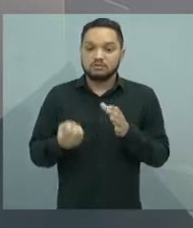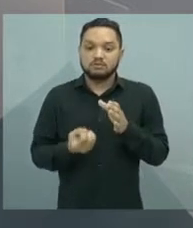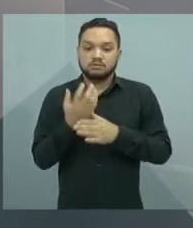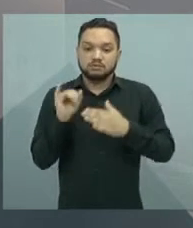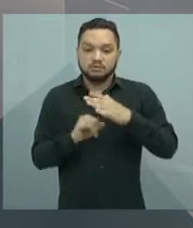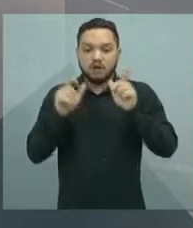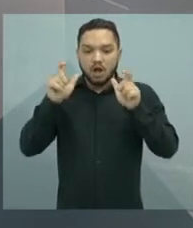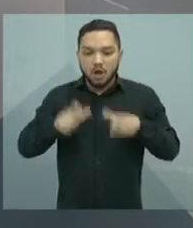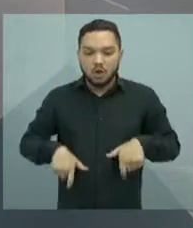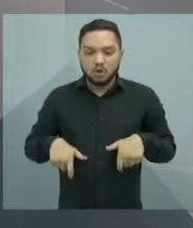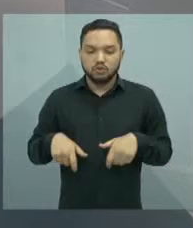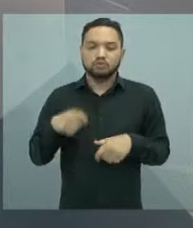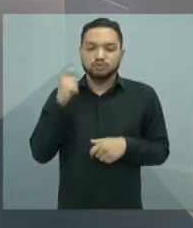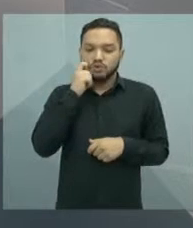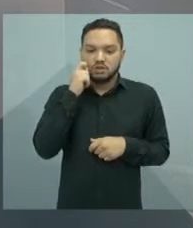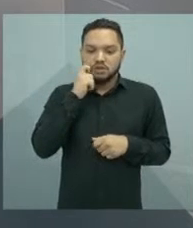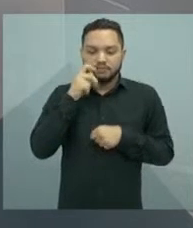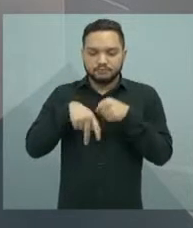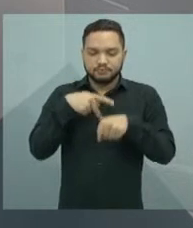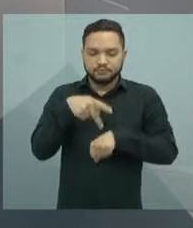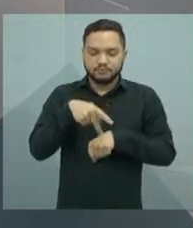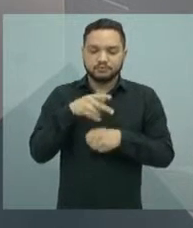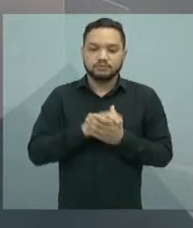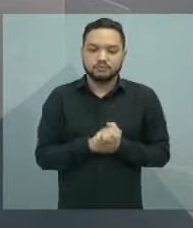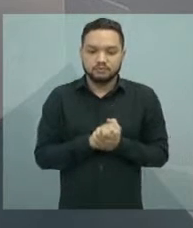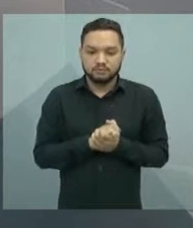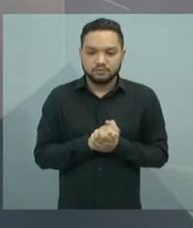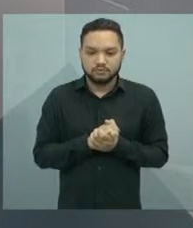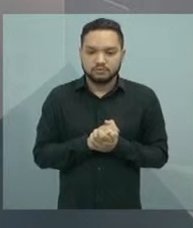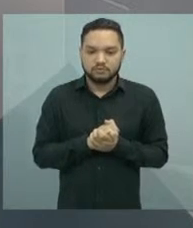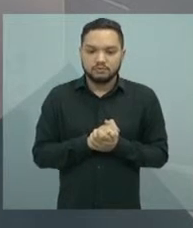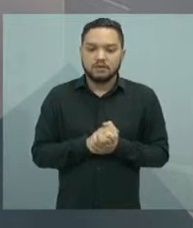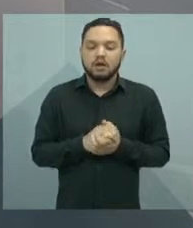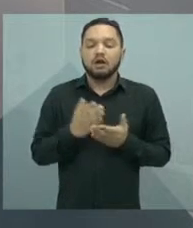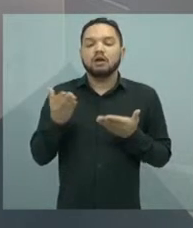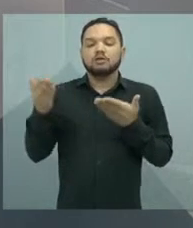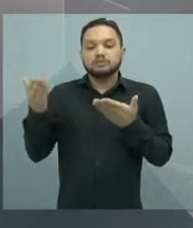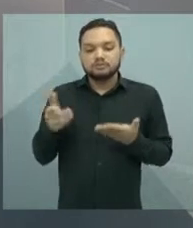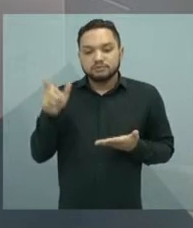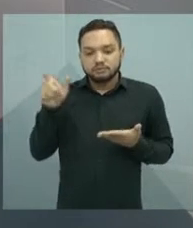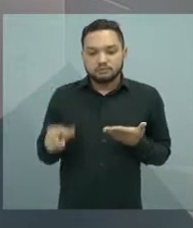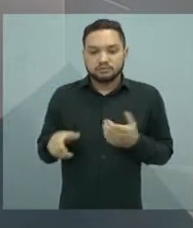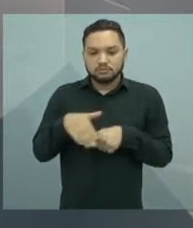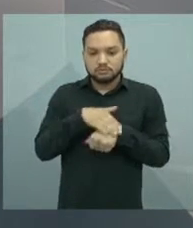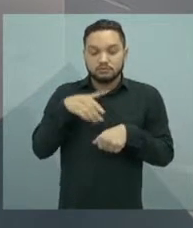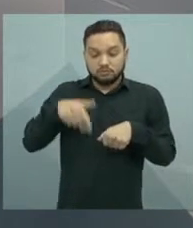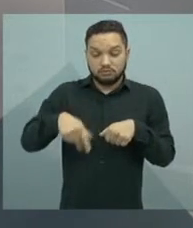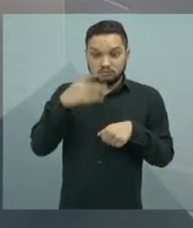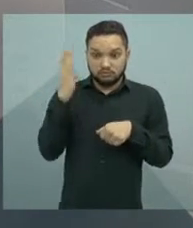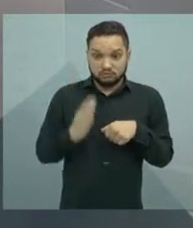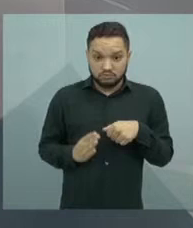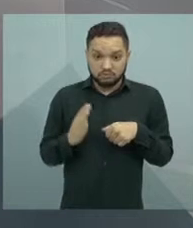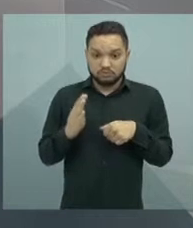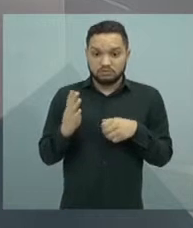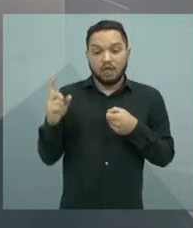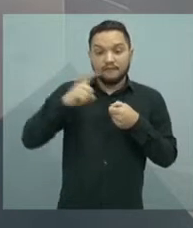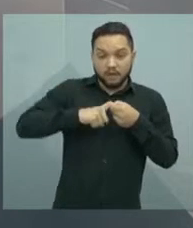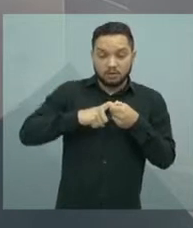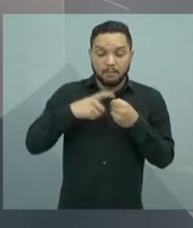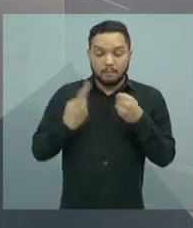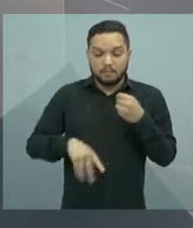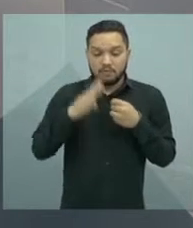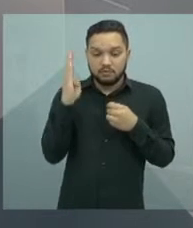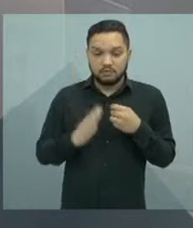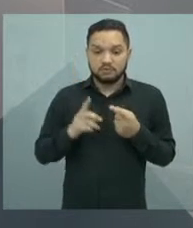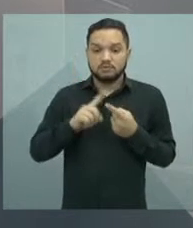na Suíça. E para falar sobre a Cruz Vermelha Internacional aqui no Brasil, filial do Brasil, e